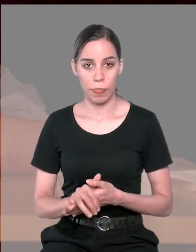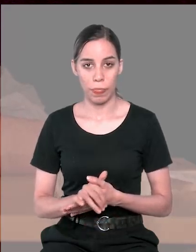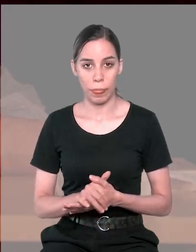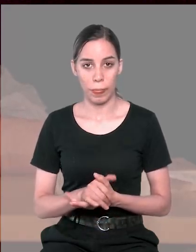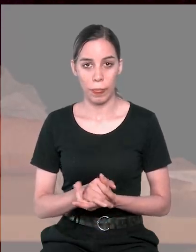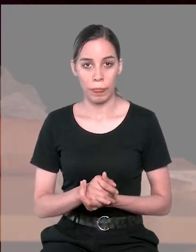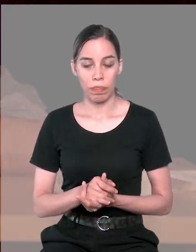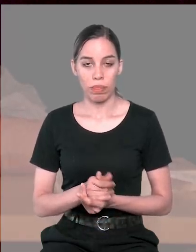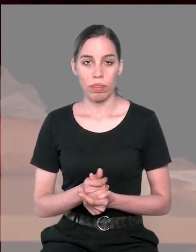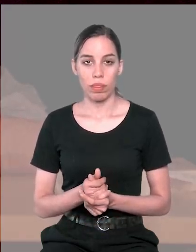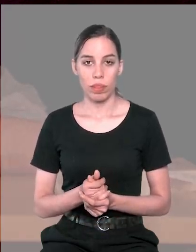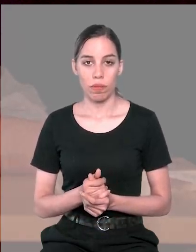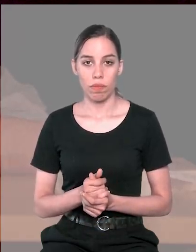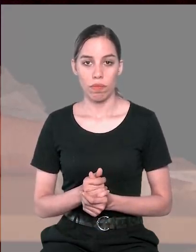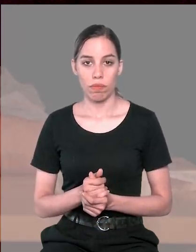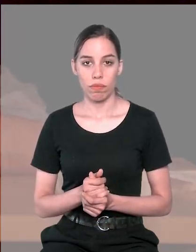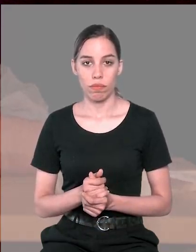E esse é o ponto.